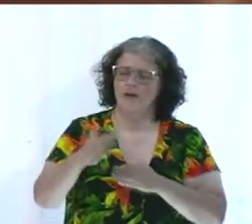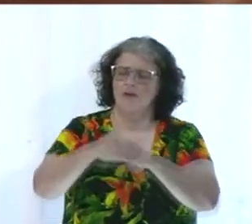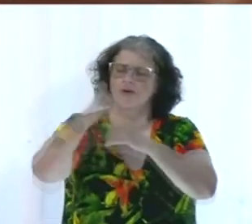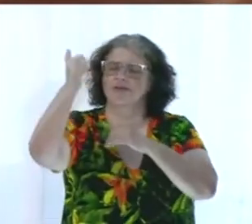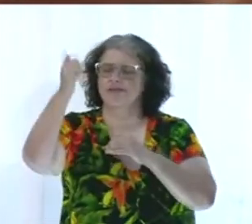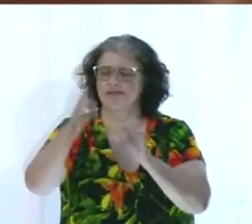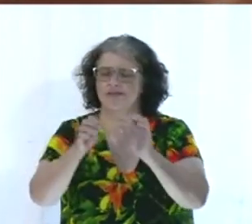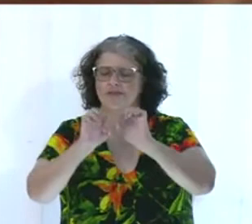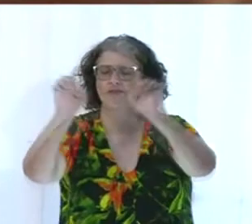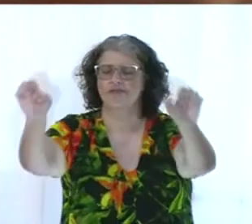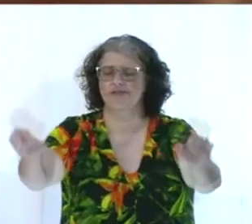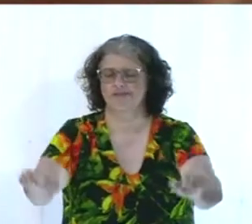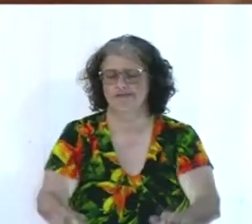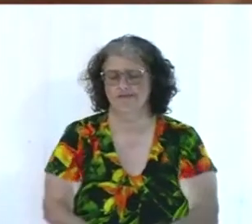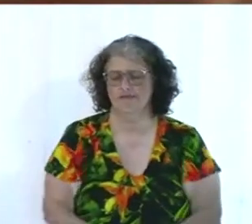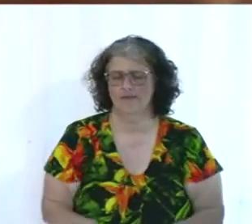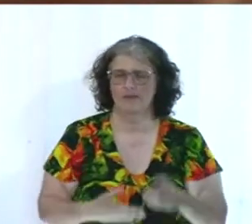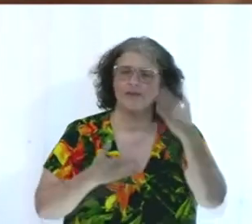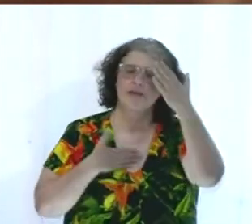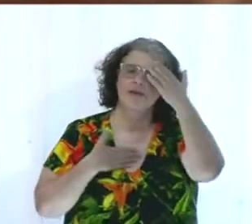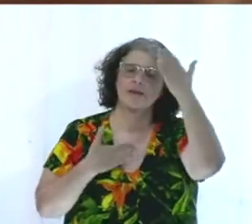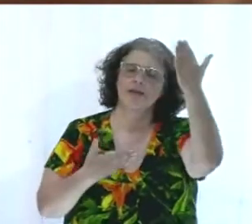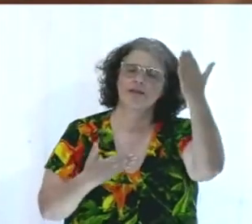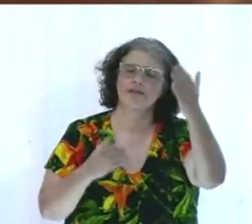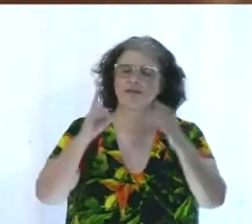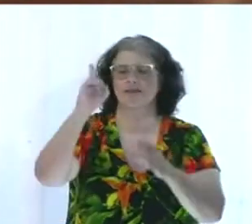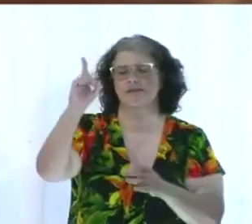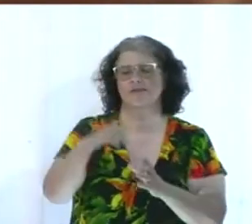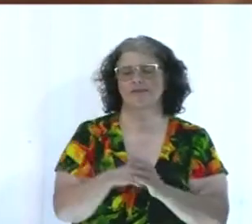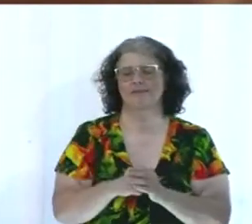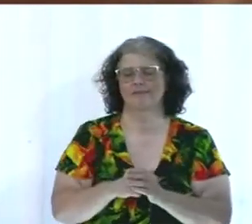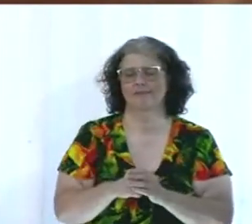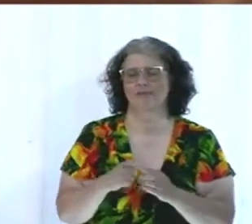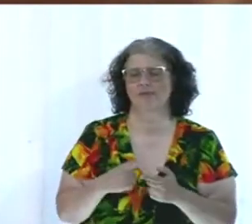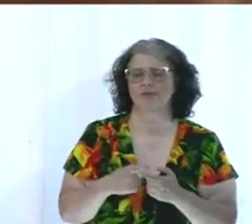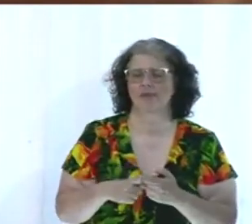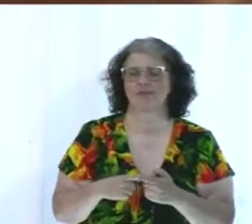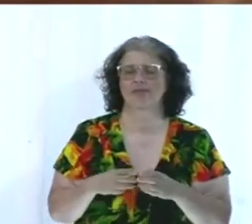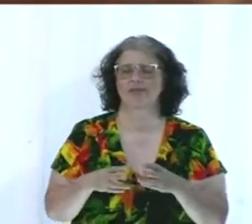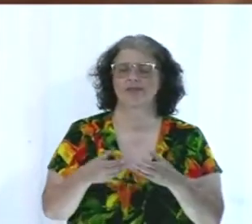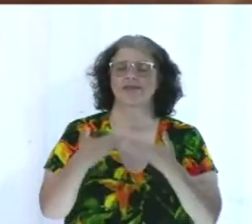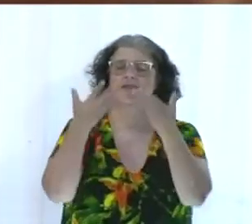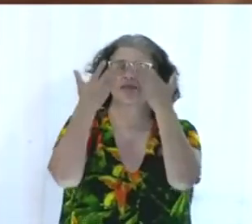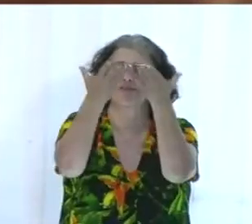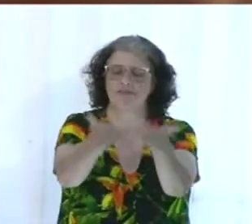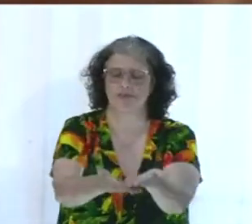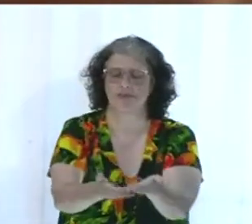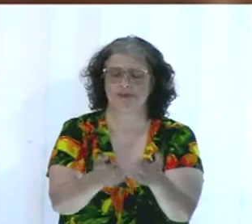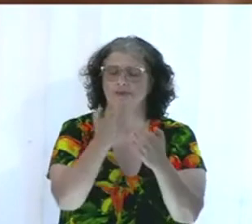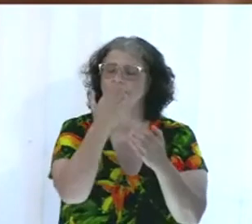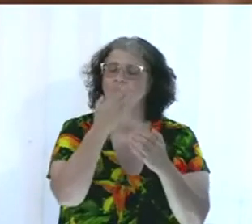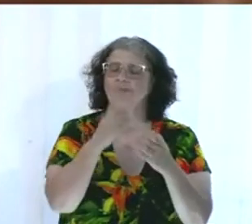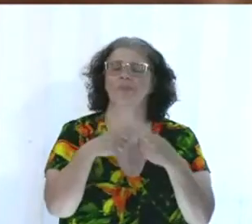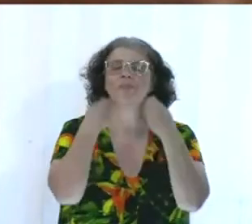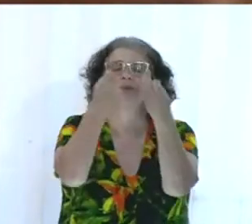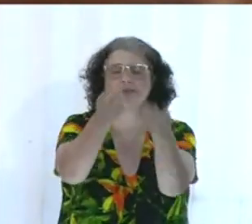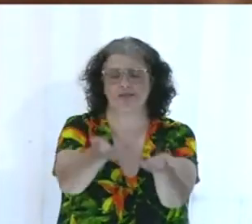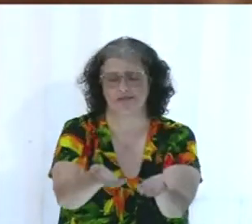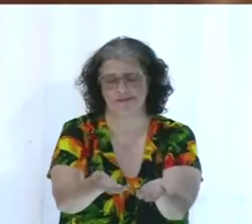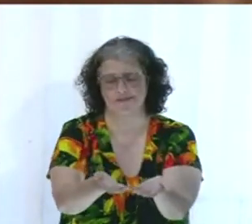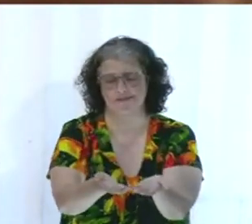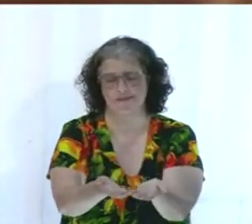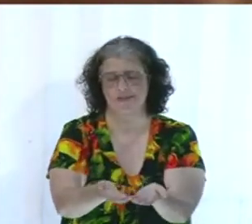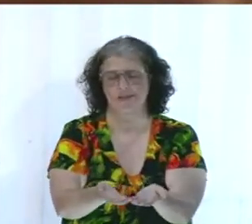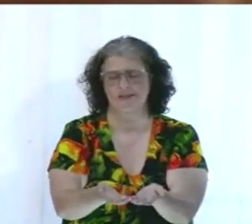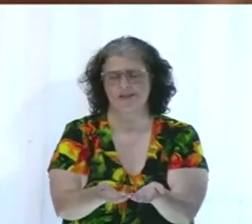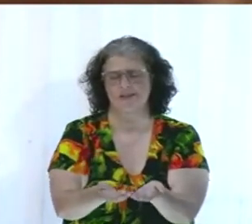graças ao Senhor por isso, porque você recebeu o genuíno leite. E você está crescendo, está amadurecendo, mas Deus nessa